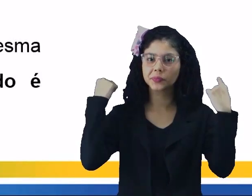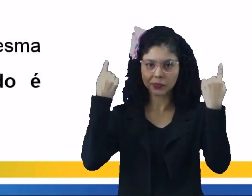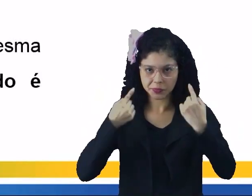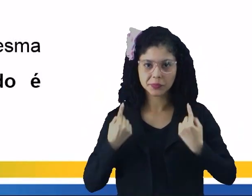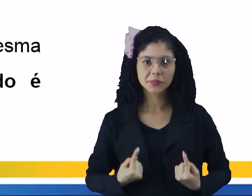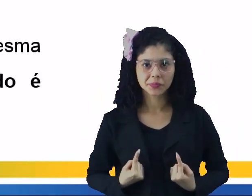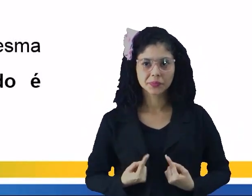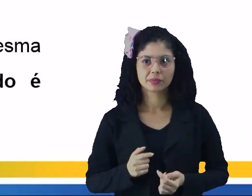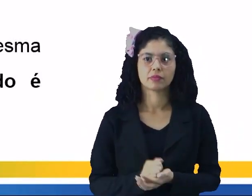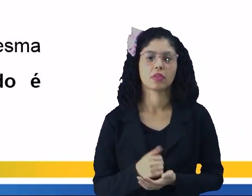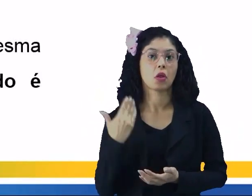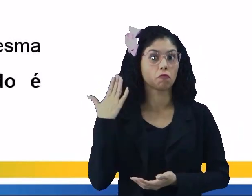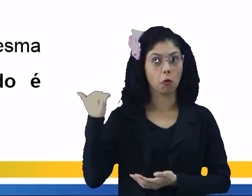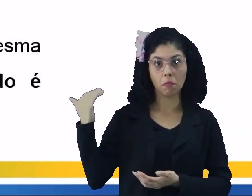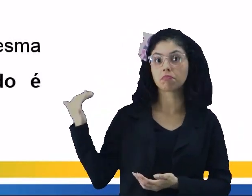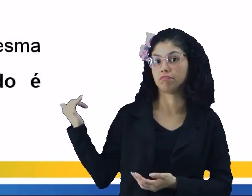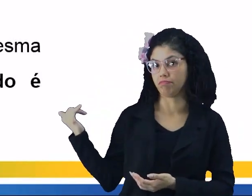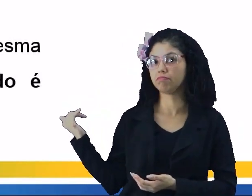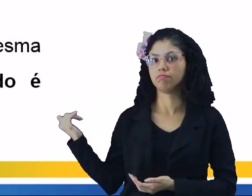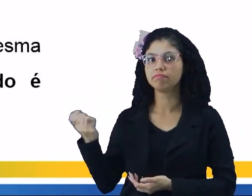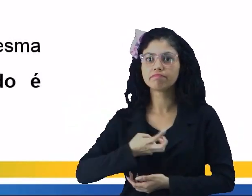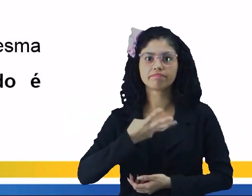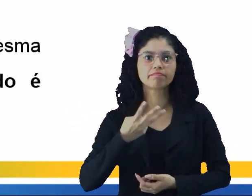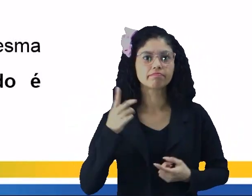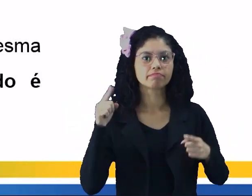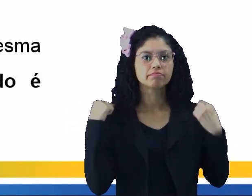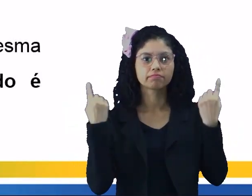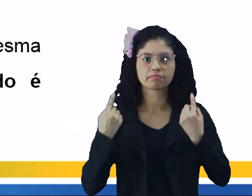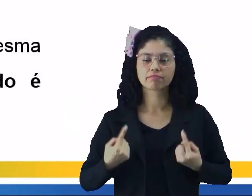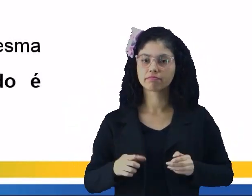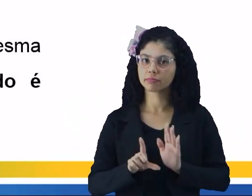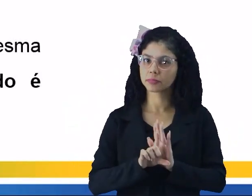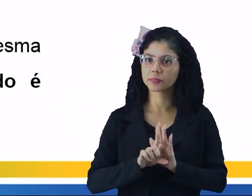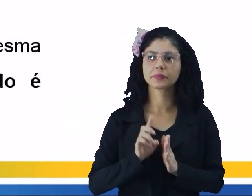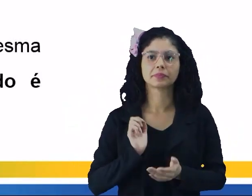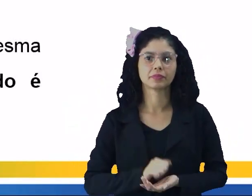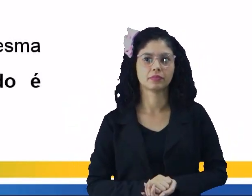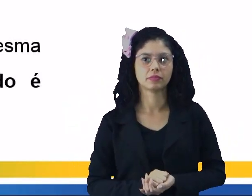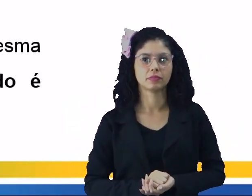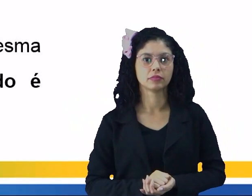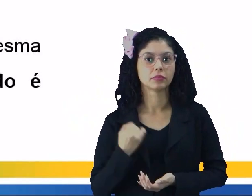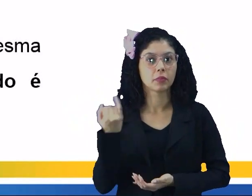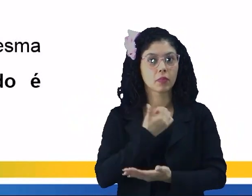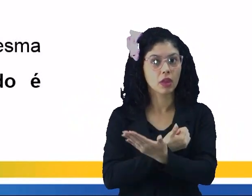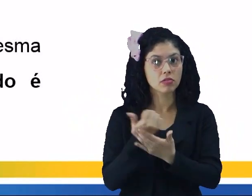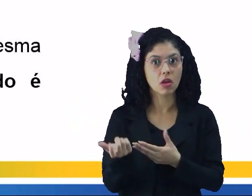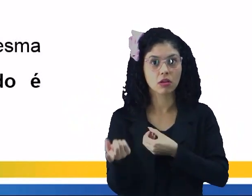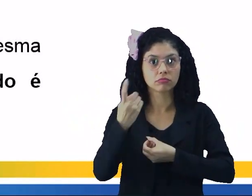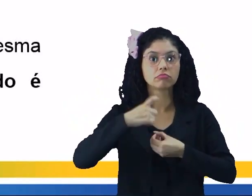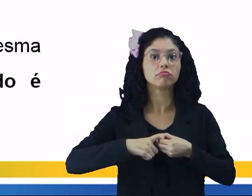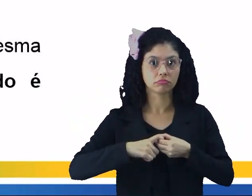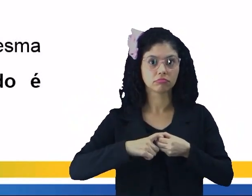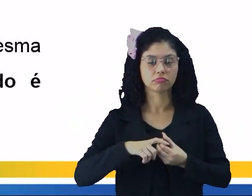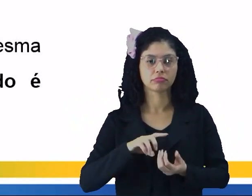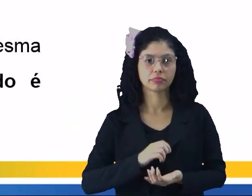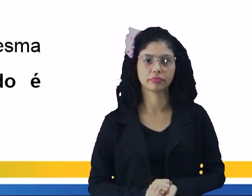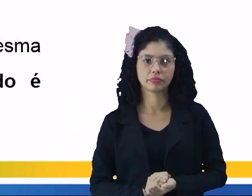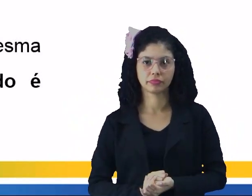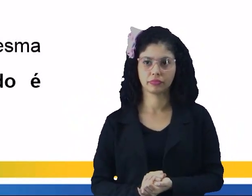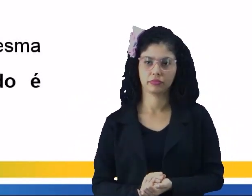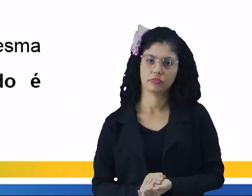de Newton. É muito famosa a terceira lei de Newton, que fala sobre o princípio da ação e